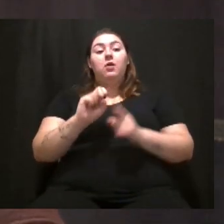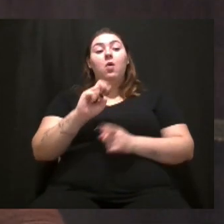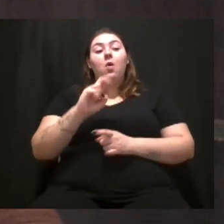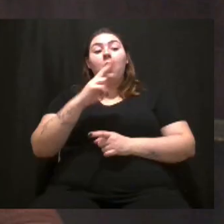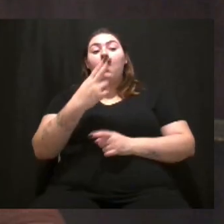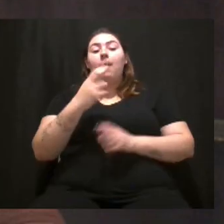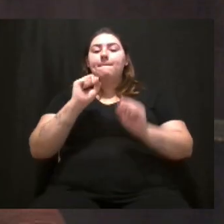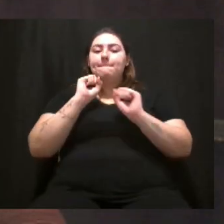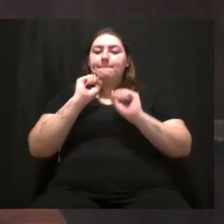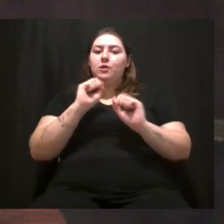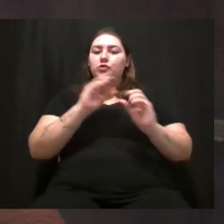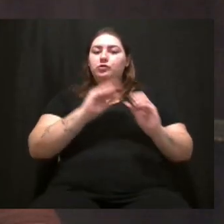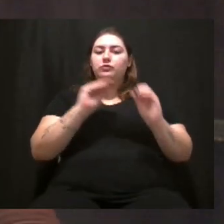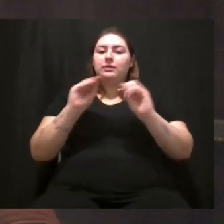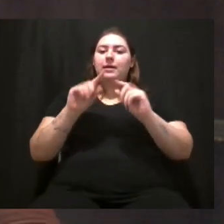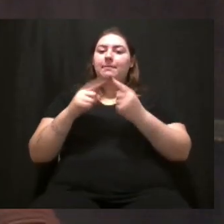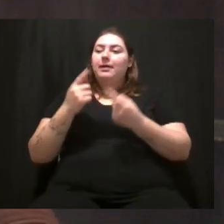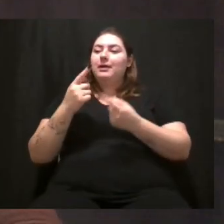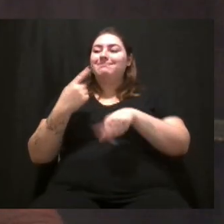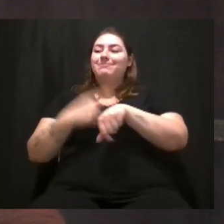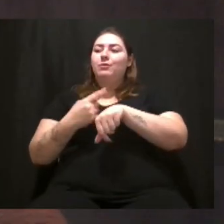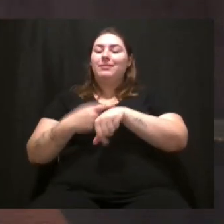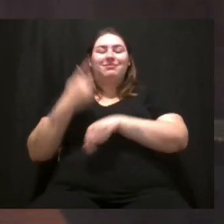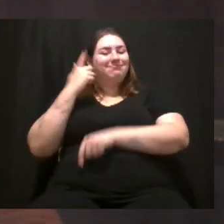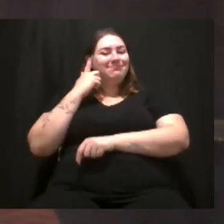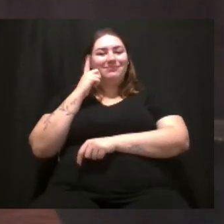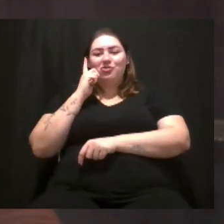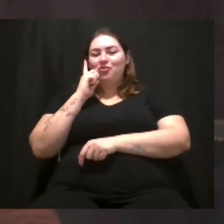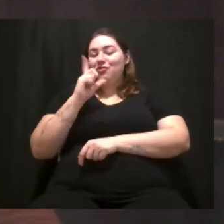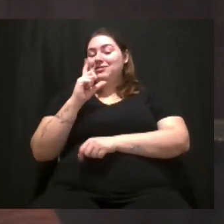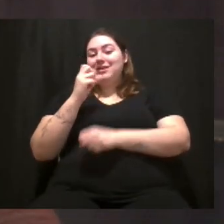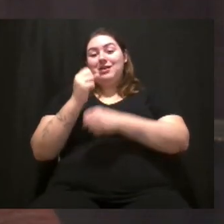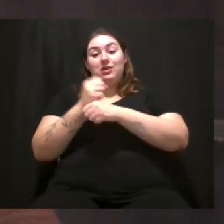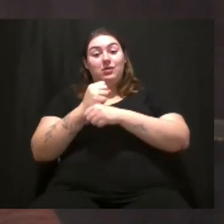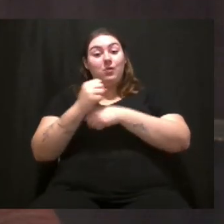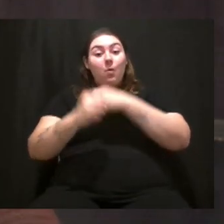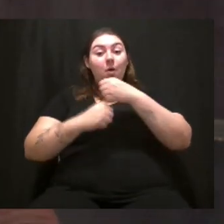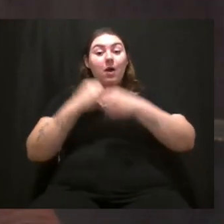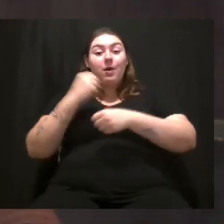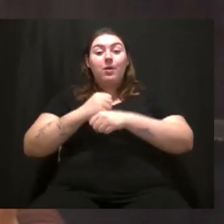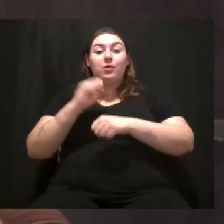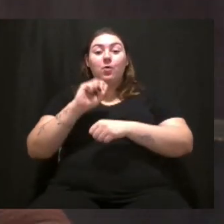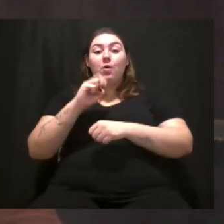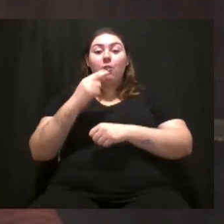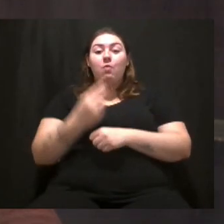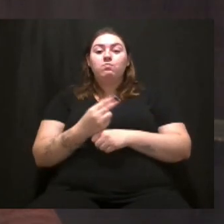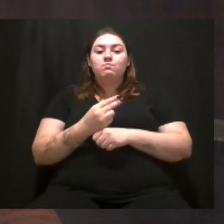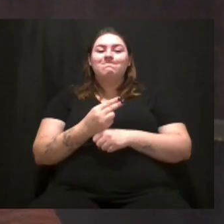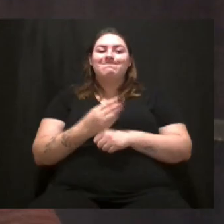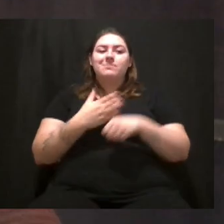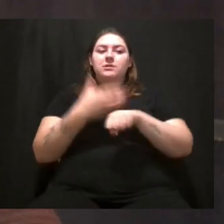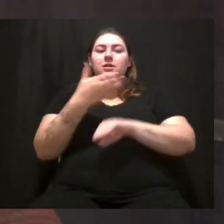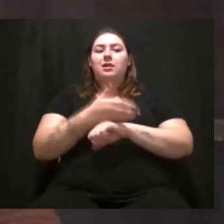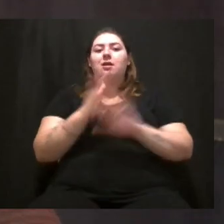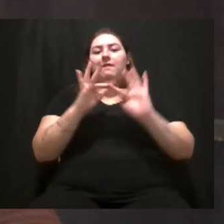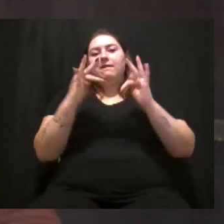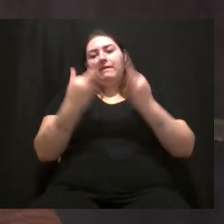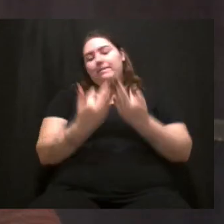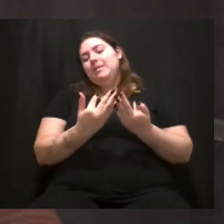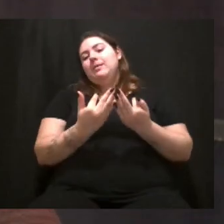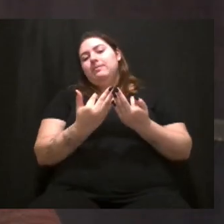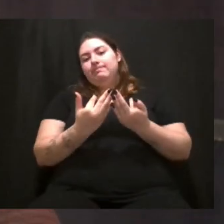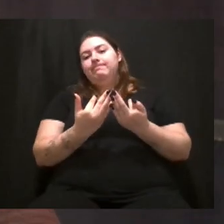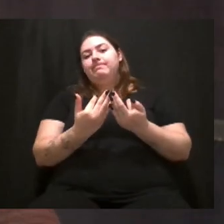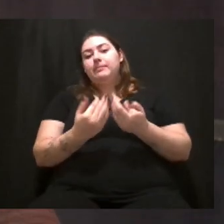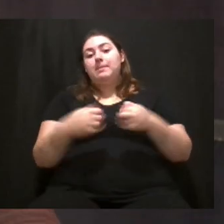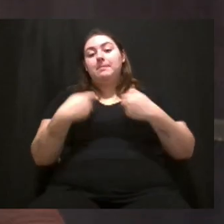mas que não vai ser possível naquele momento, naquele ano, ou dentro daquela família. Então, precisa-se ter essa maturidade do adulto,